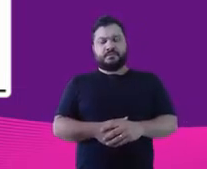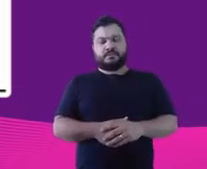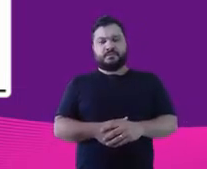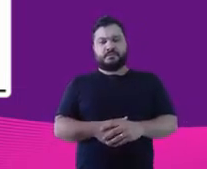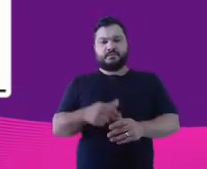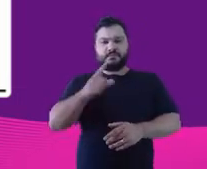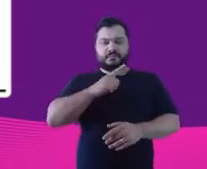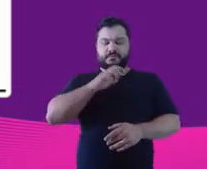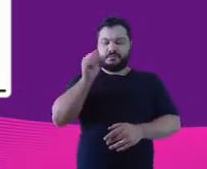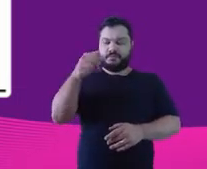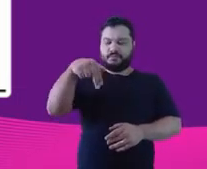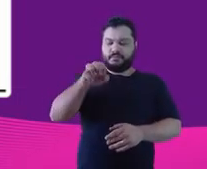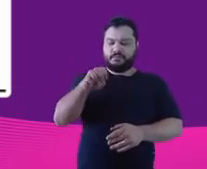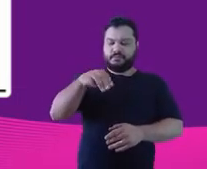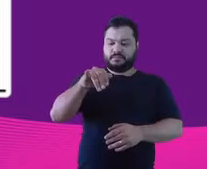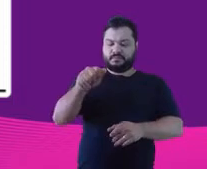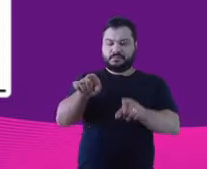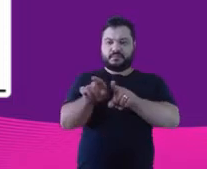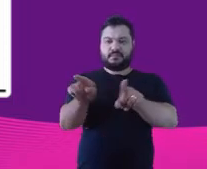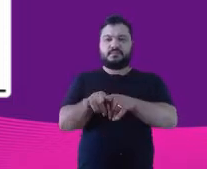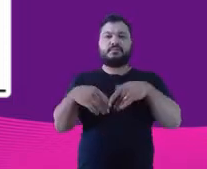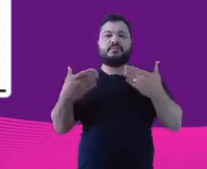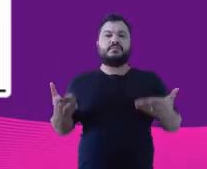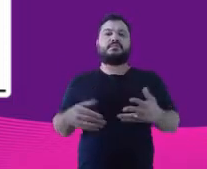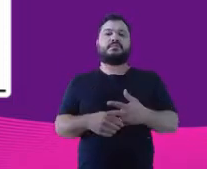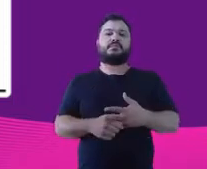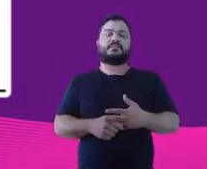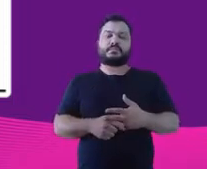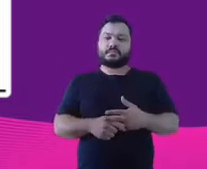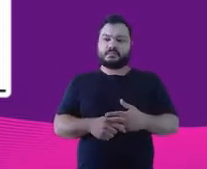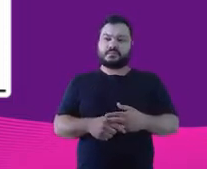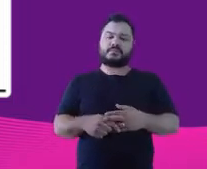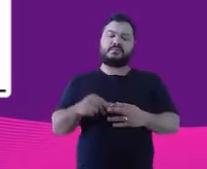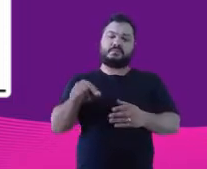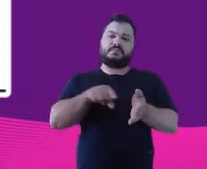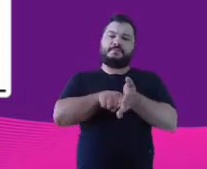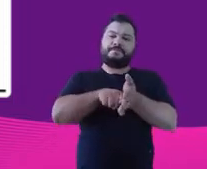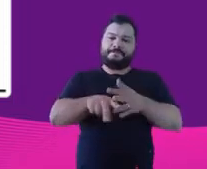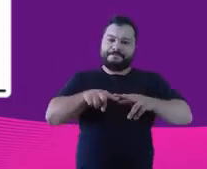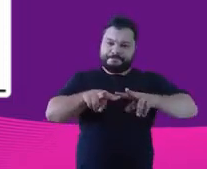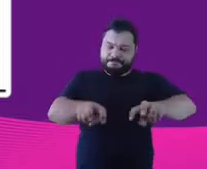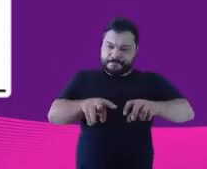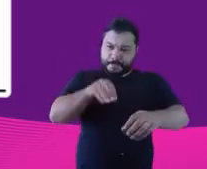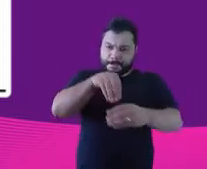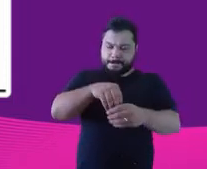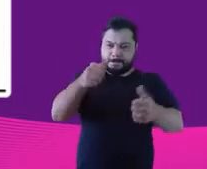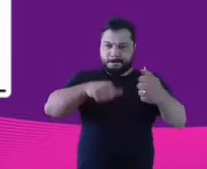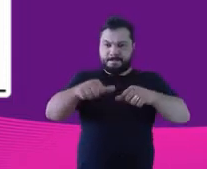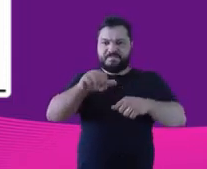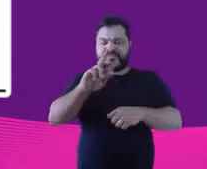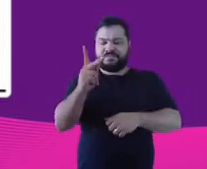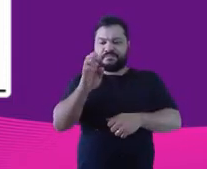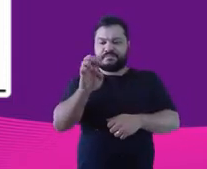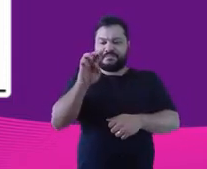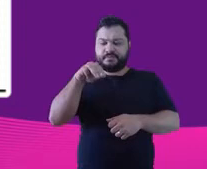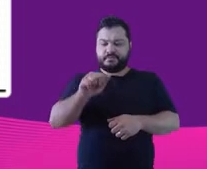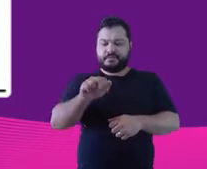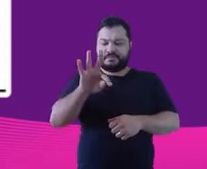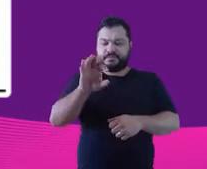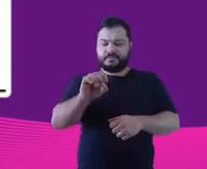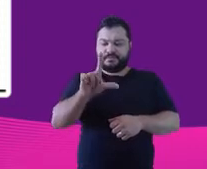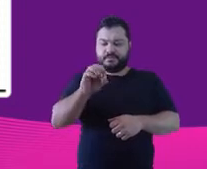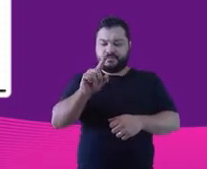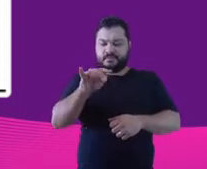aos exames também, então chegou até a fazer um pouco de uma investigação ambulatorial com o hematologista. Quando ele chegou